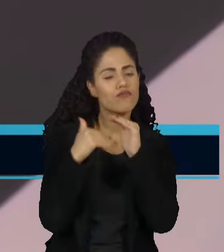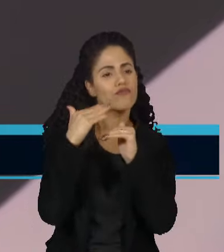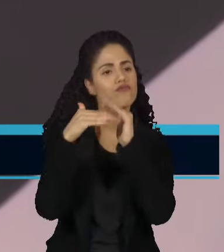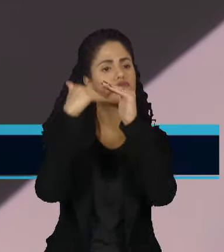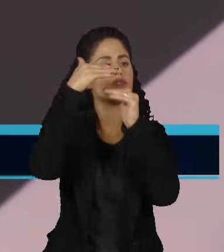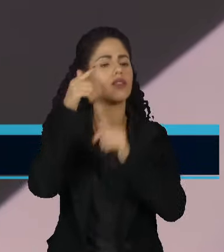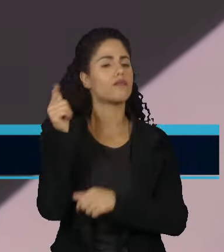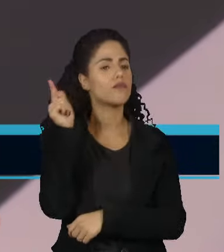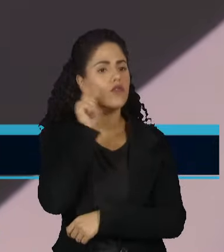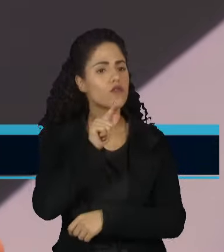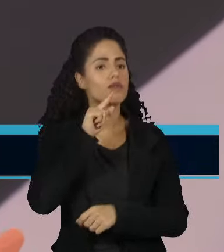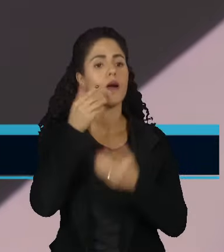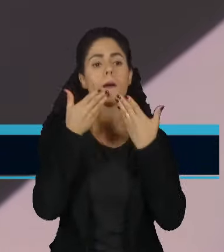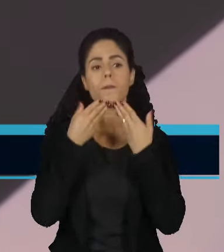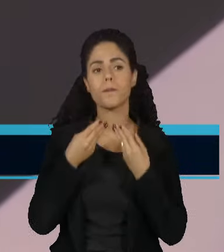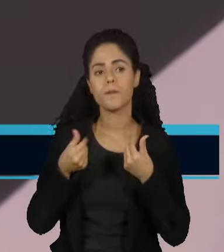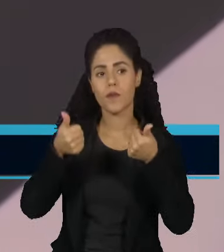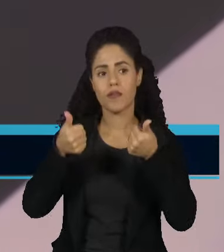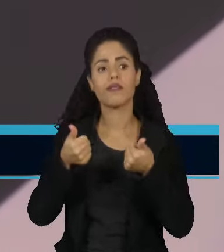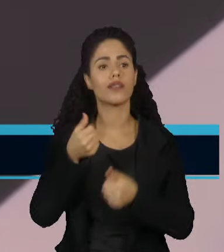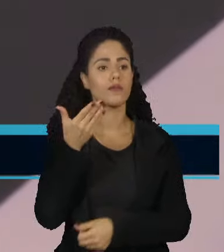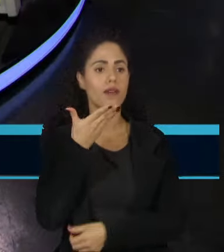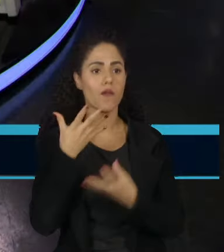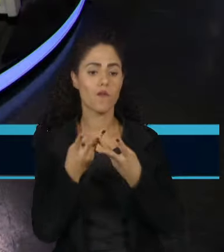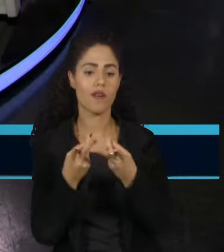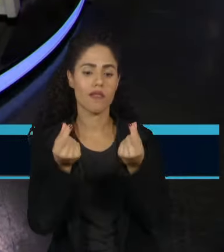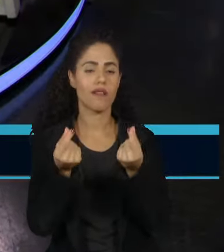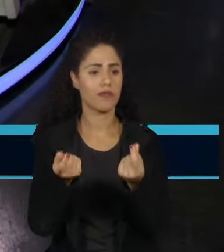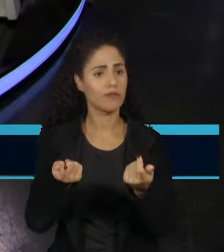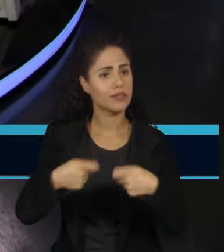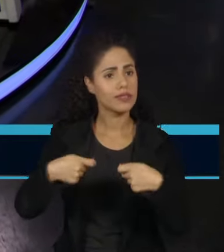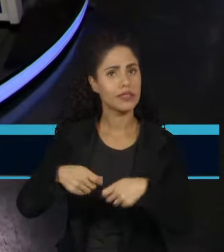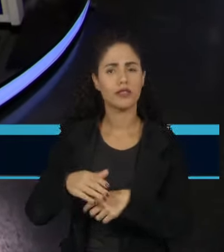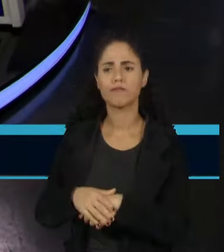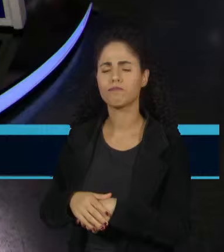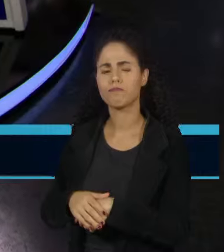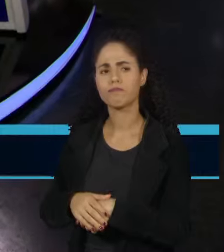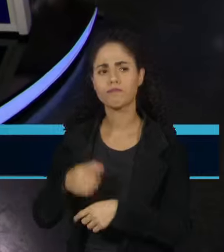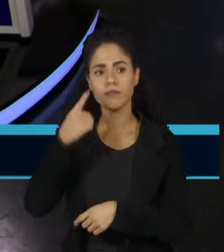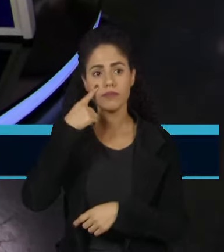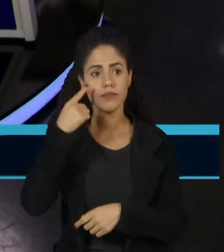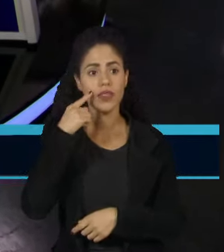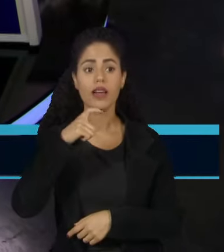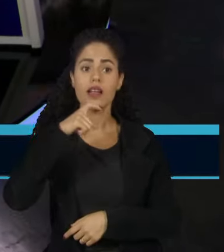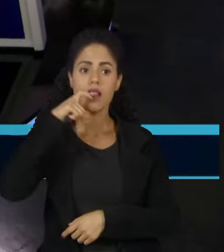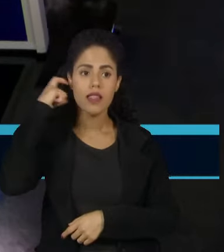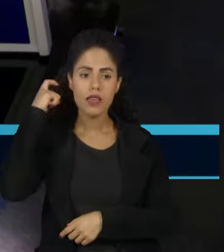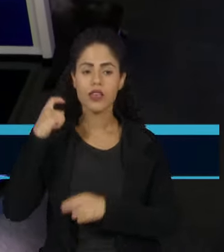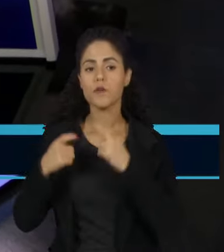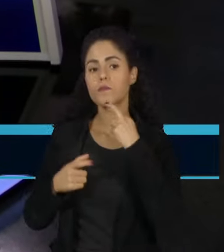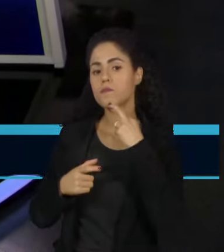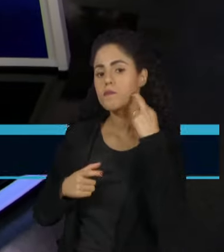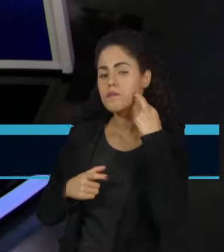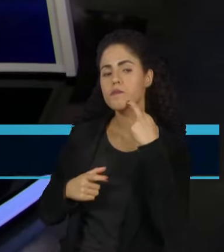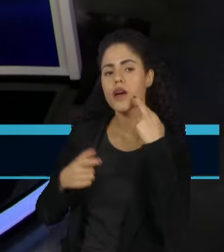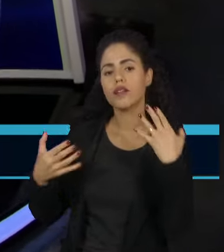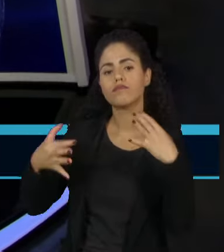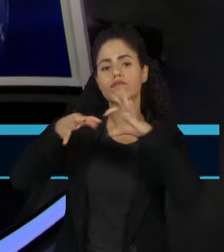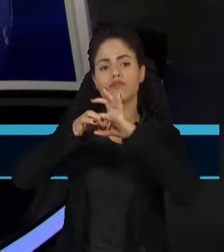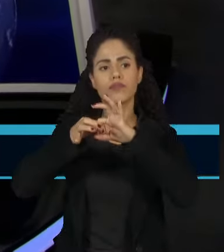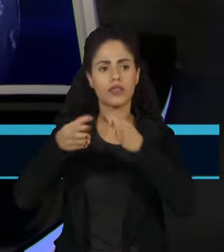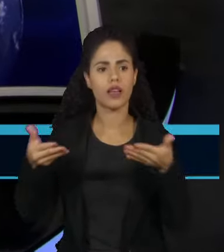nos cuidados e na melhoria da vida das pessoas. Agora, Cortella, a união entre Lira e Pacheco é um sinal de estabilidade